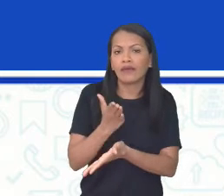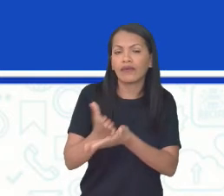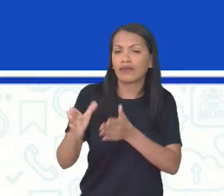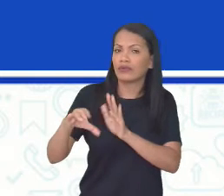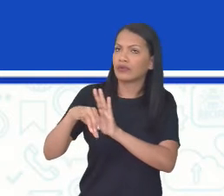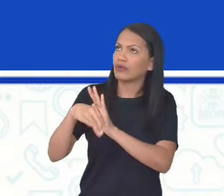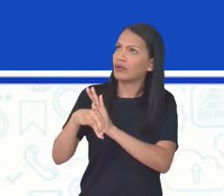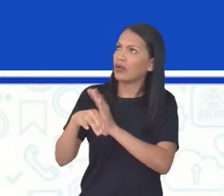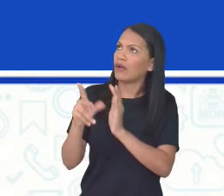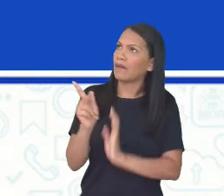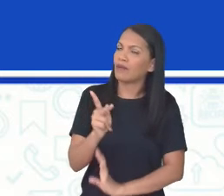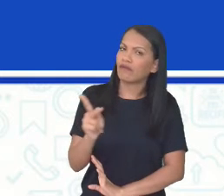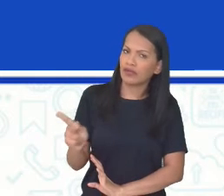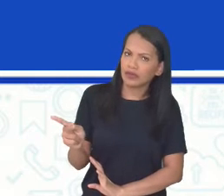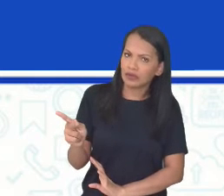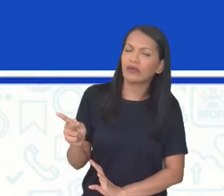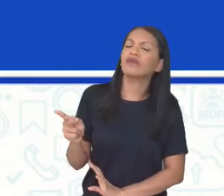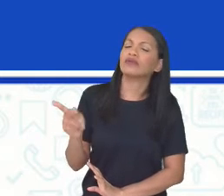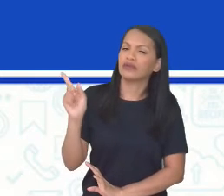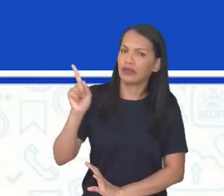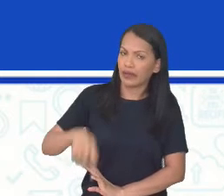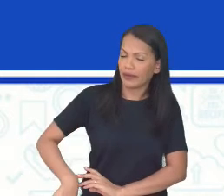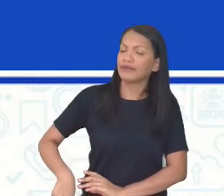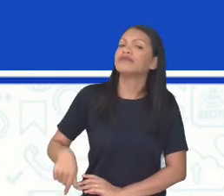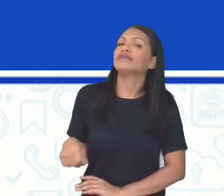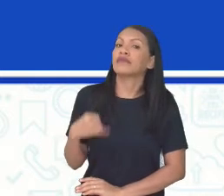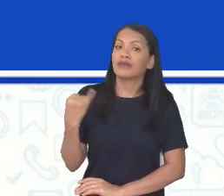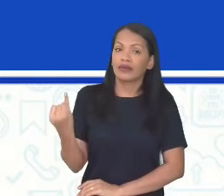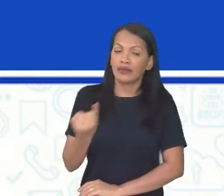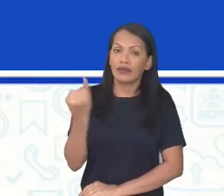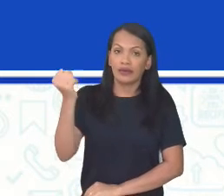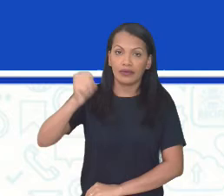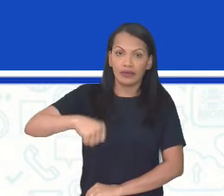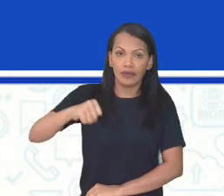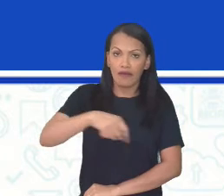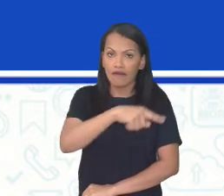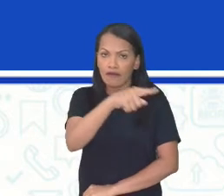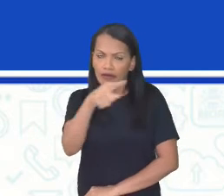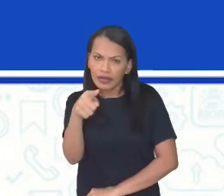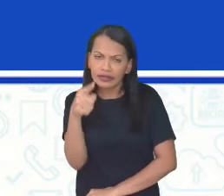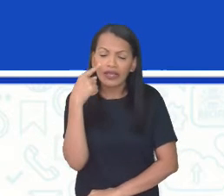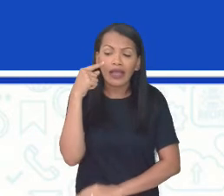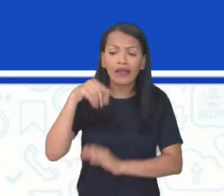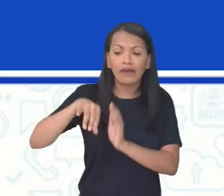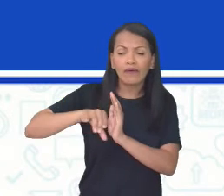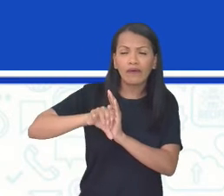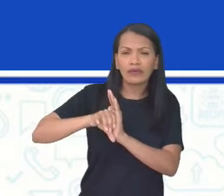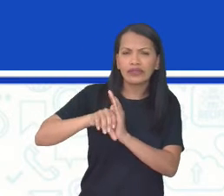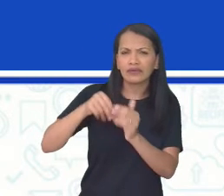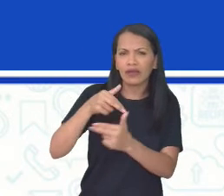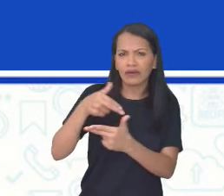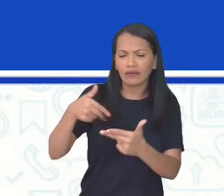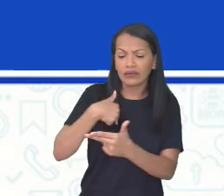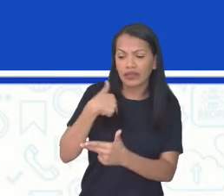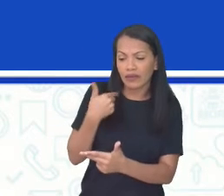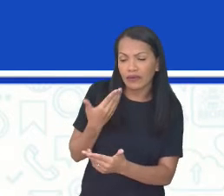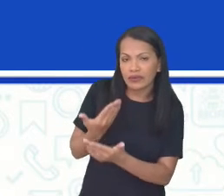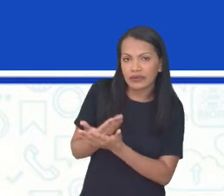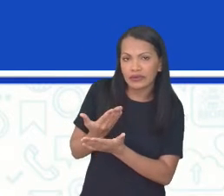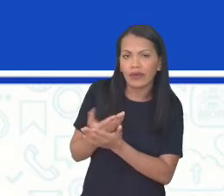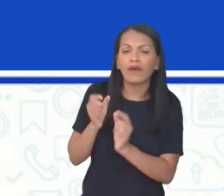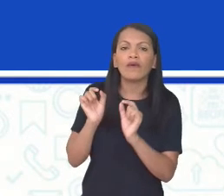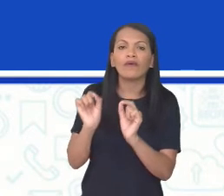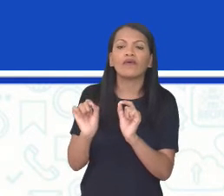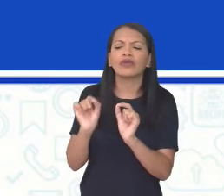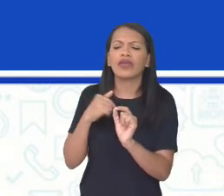Conceito, professor, em sala de aula é importante sim, não é? A gente conceituar algo. O que é que eu estou estudando? O que